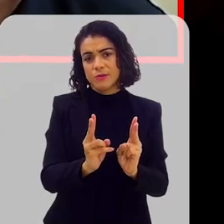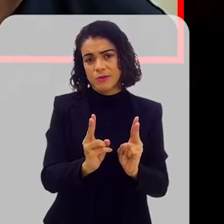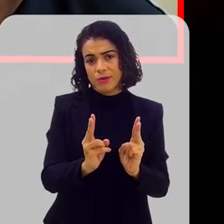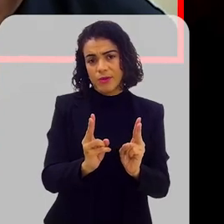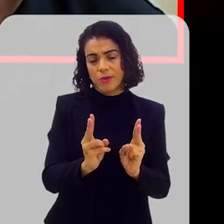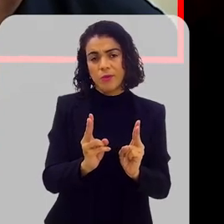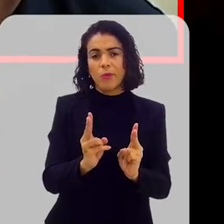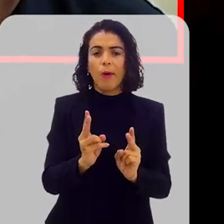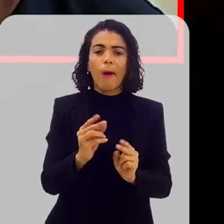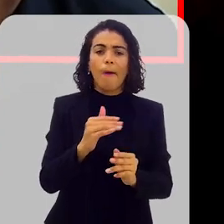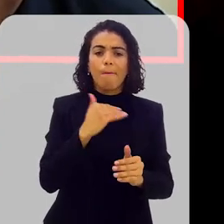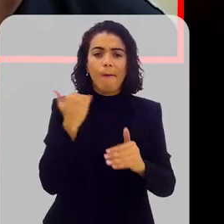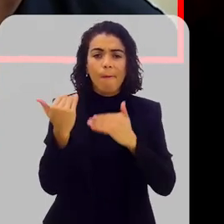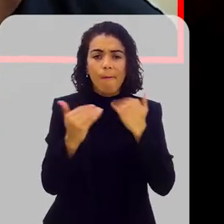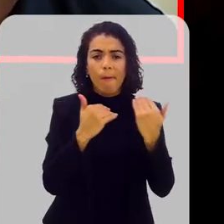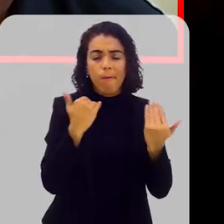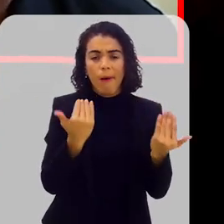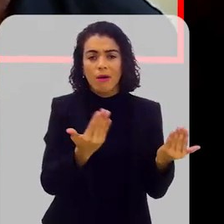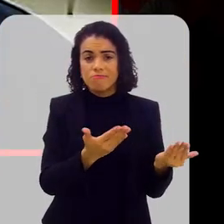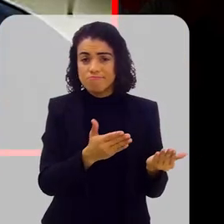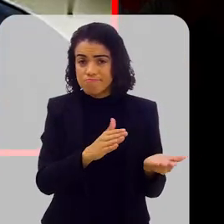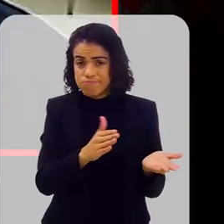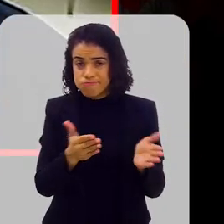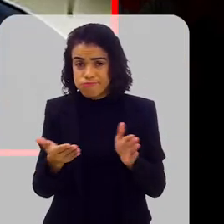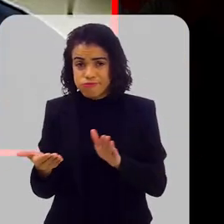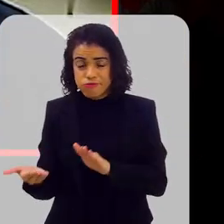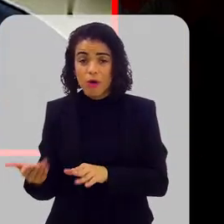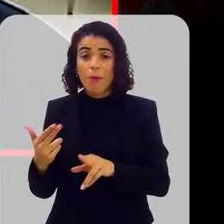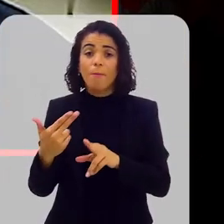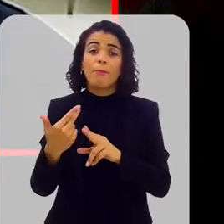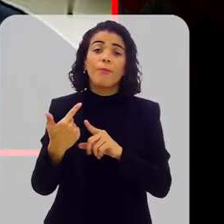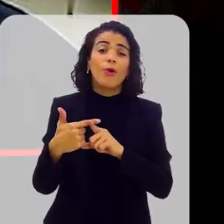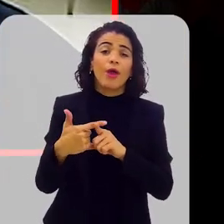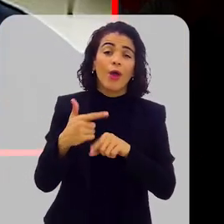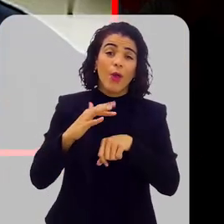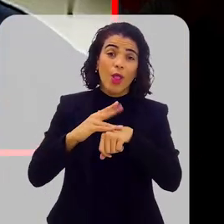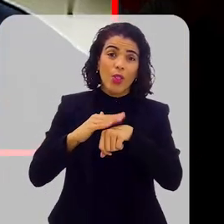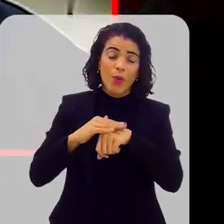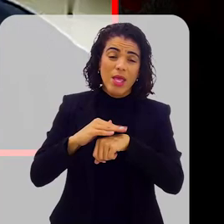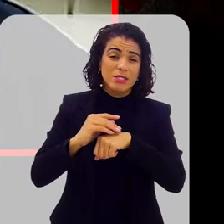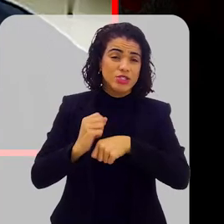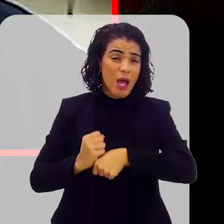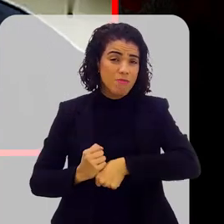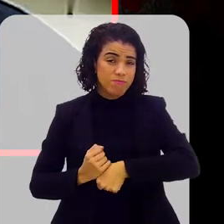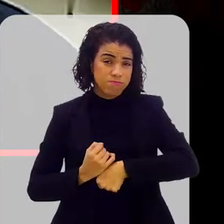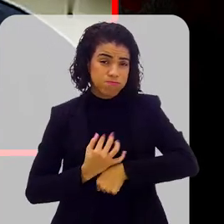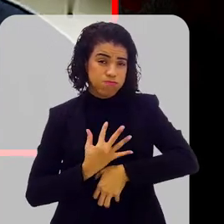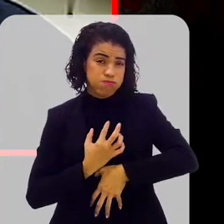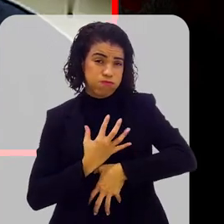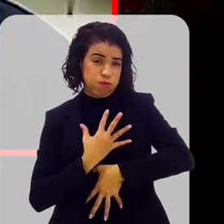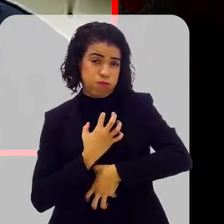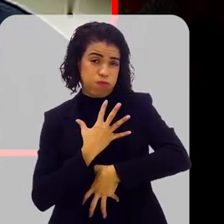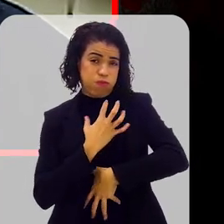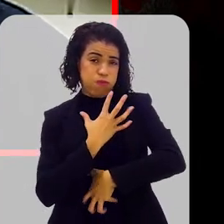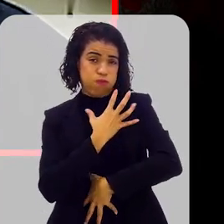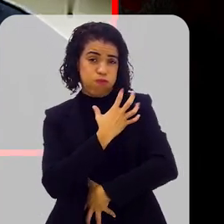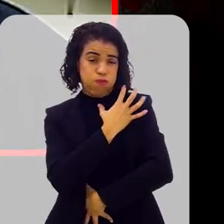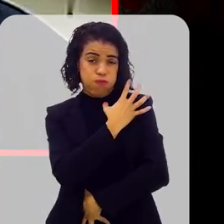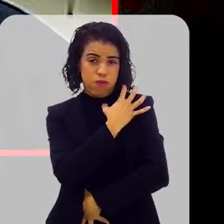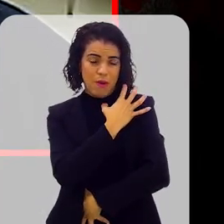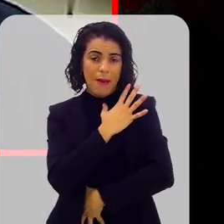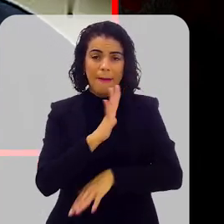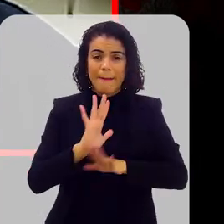tem uma mortalidade alta quando a gente fala de uma doença avançada, metástase. Mas eu vou te falar